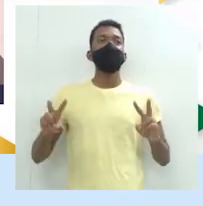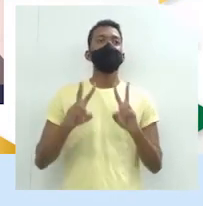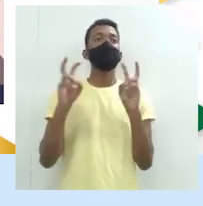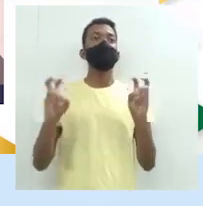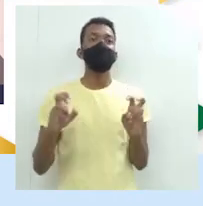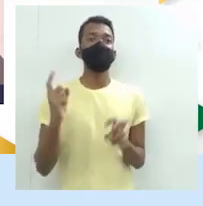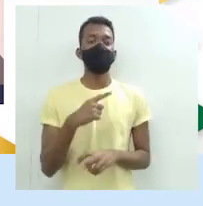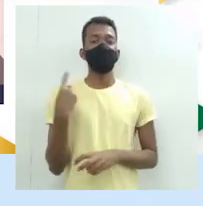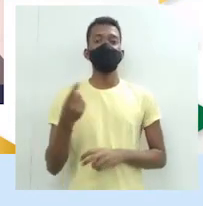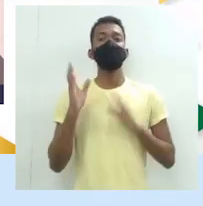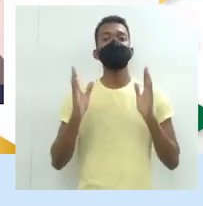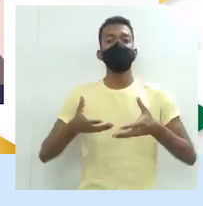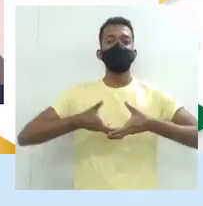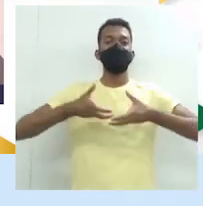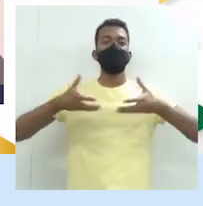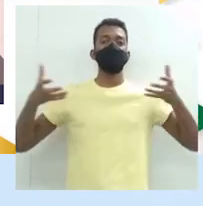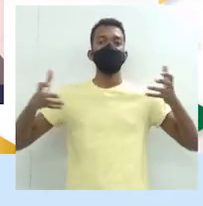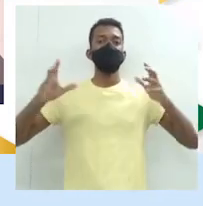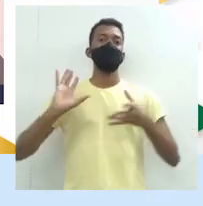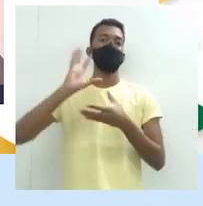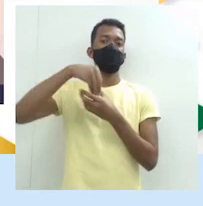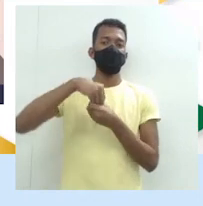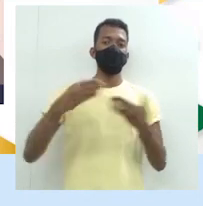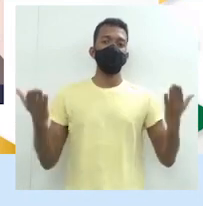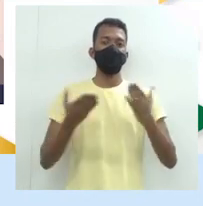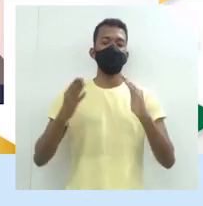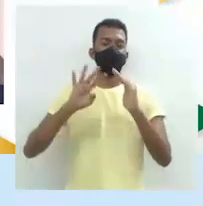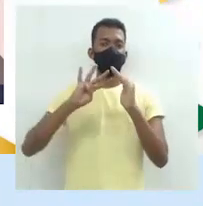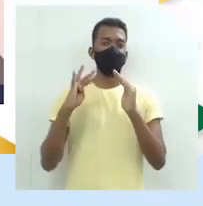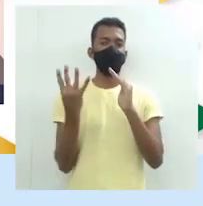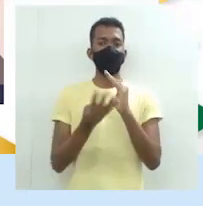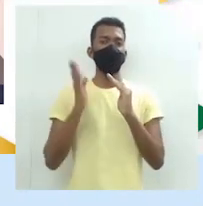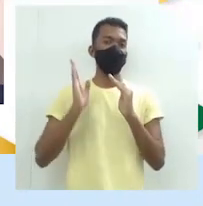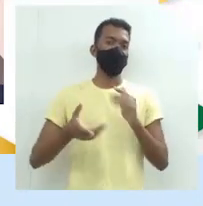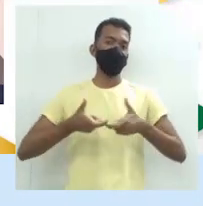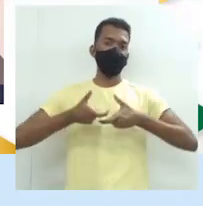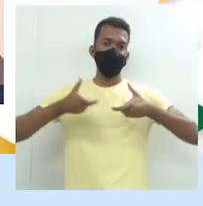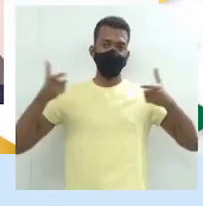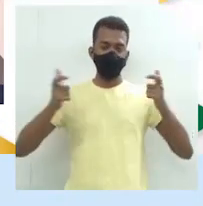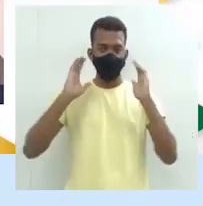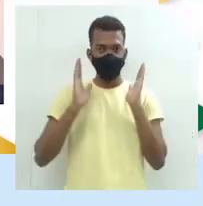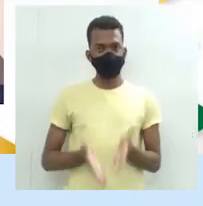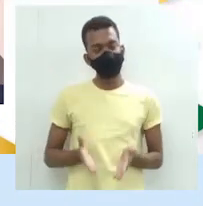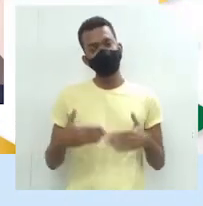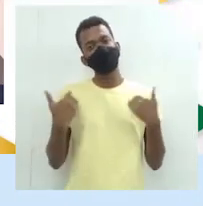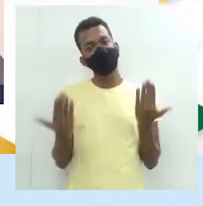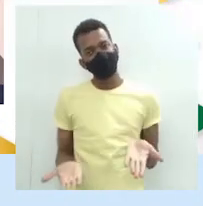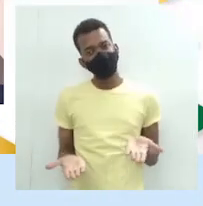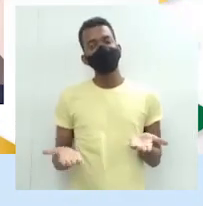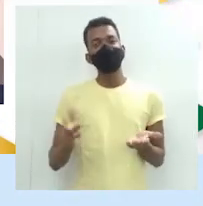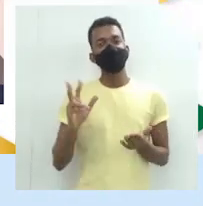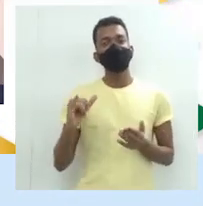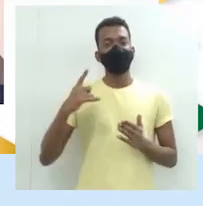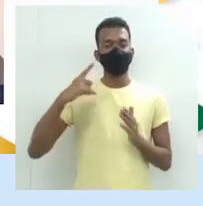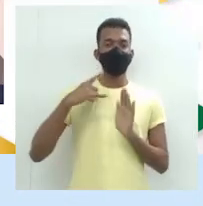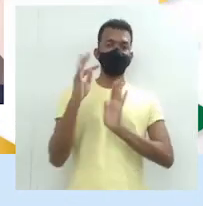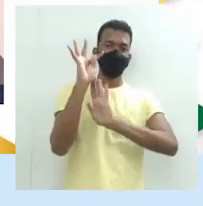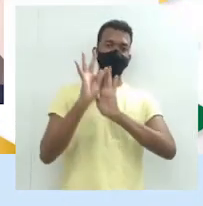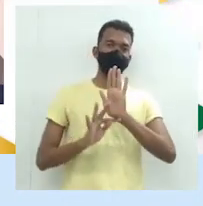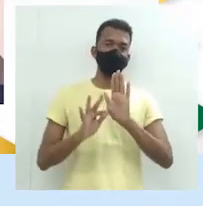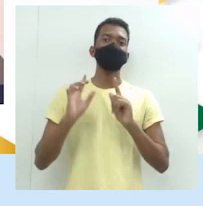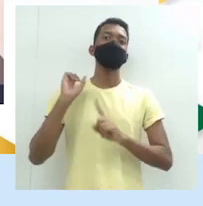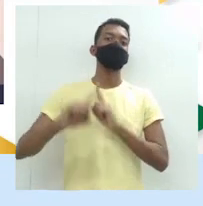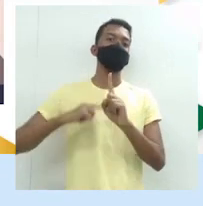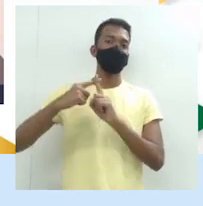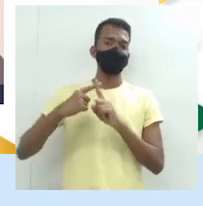aumentou bastante, infelizmente, durante esse período da pandemia. Então a gente vai passar por alguns textos e vai passar